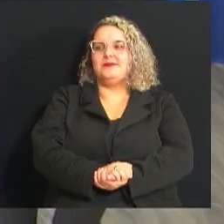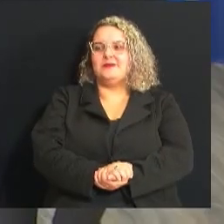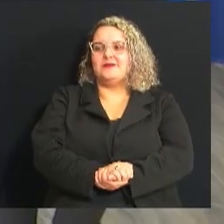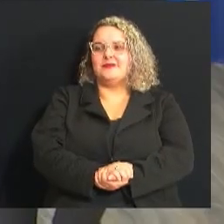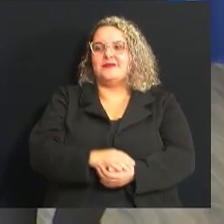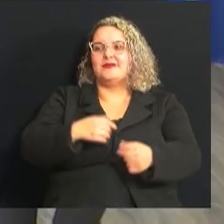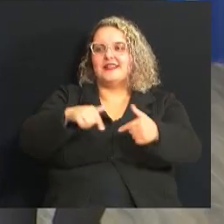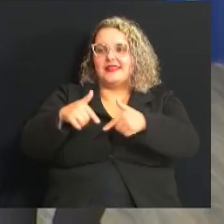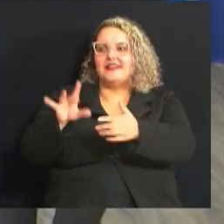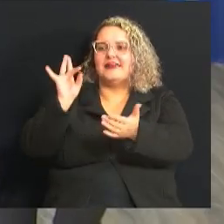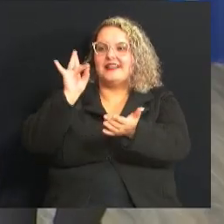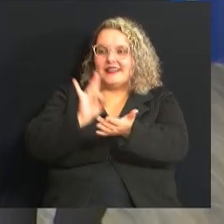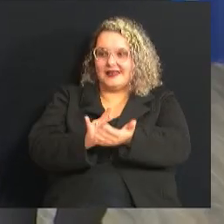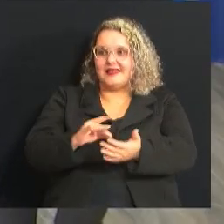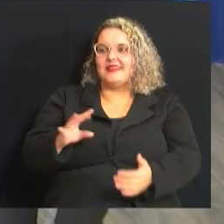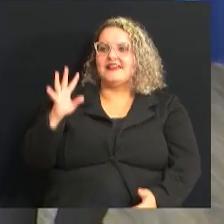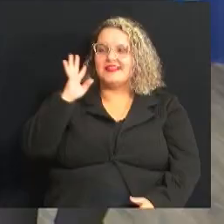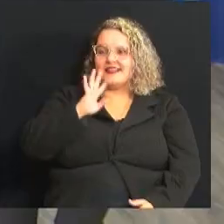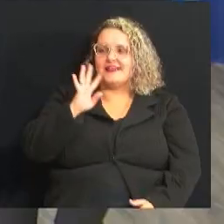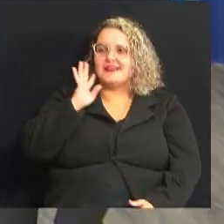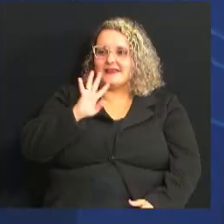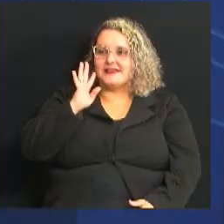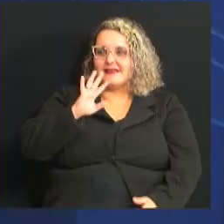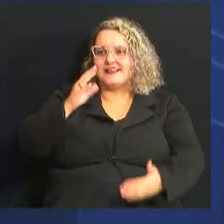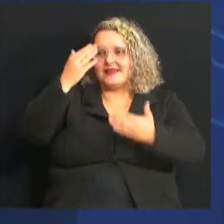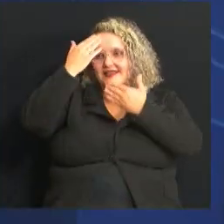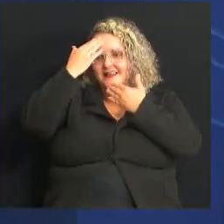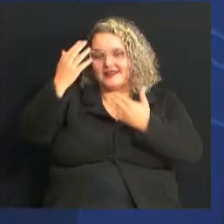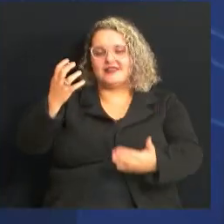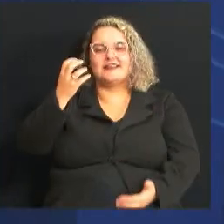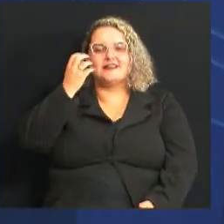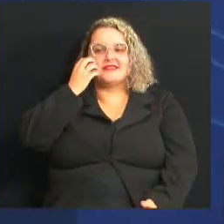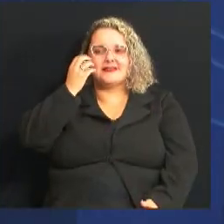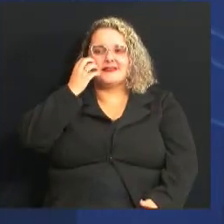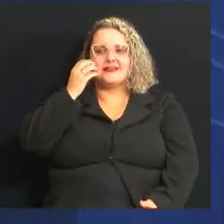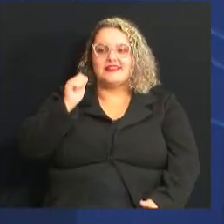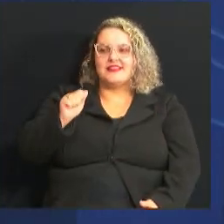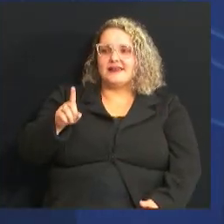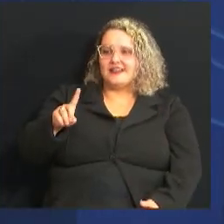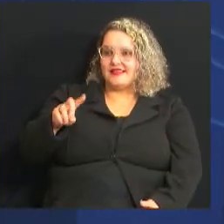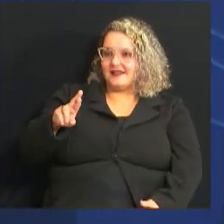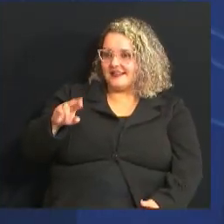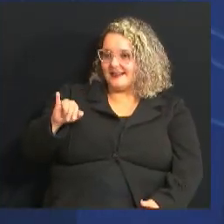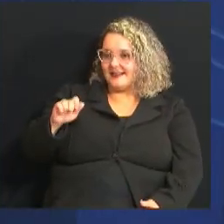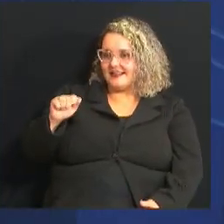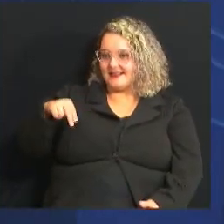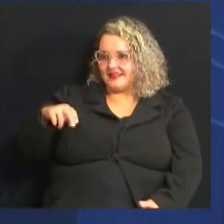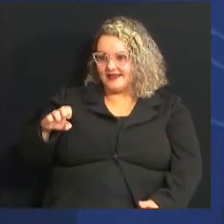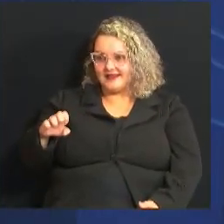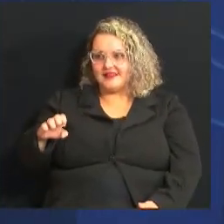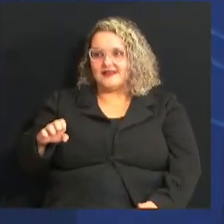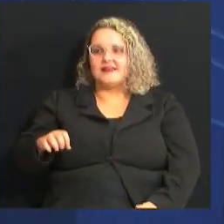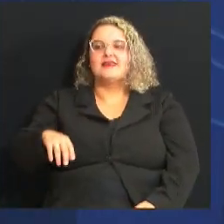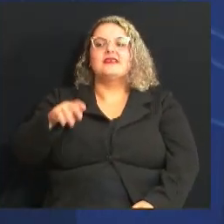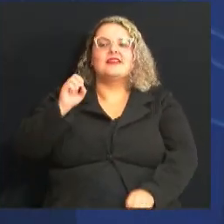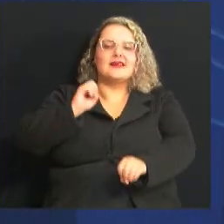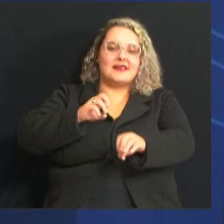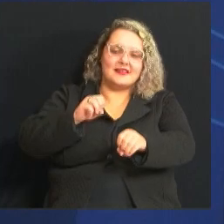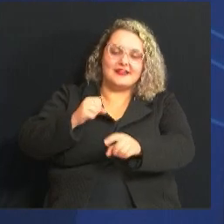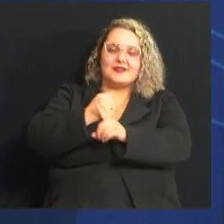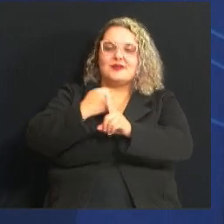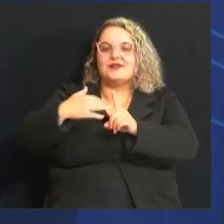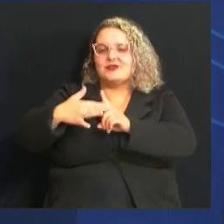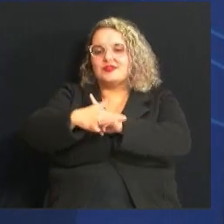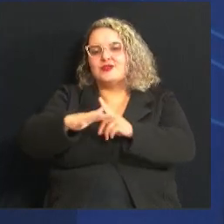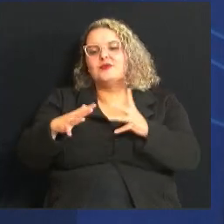Trabalho realmente muito bacana, então agradeço você, André Aranha, a Adriele Aparecida, ela que é educadora social, por todas